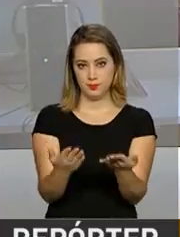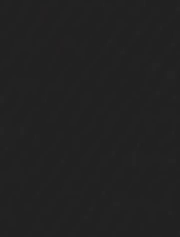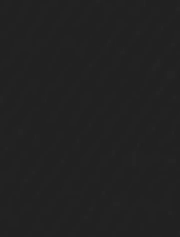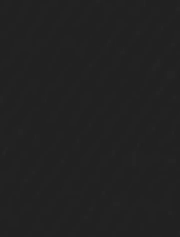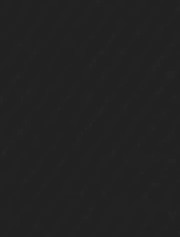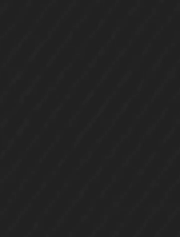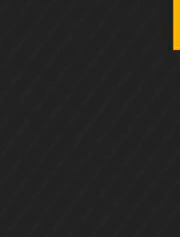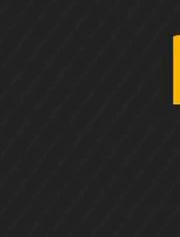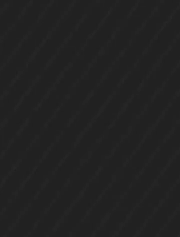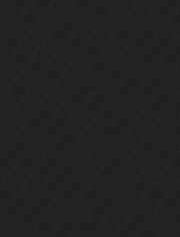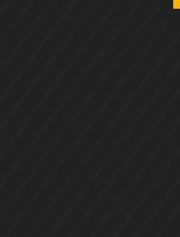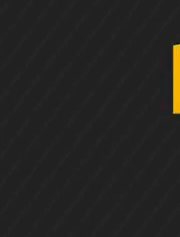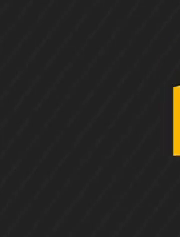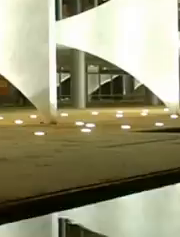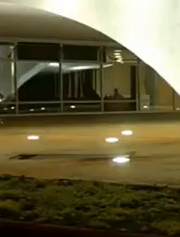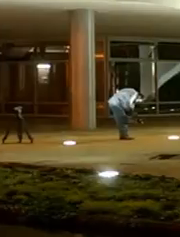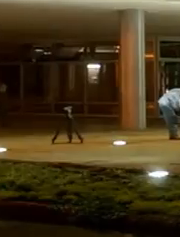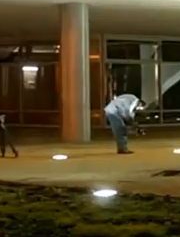nbr